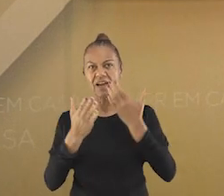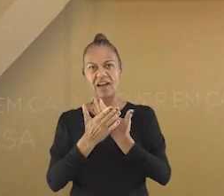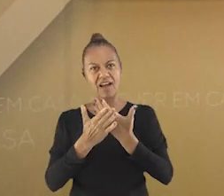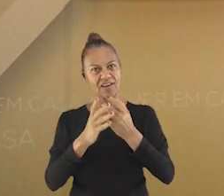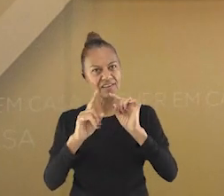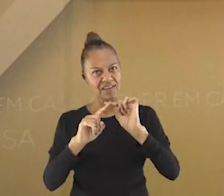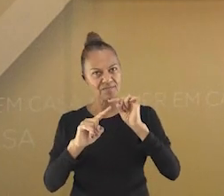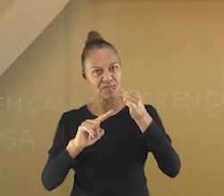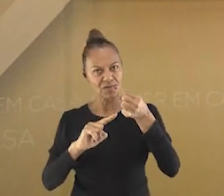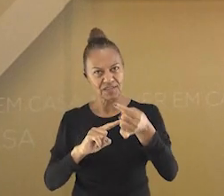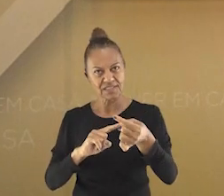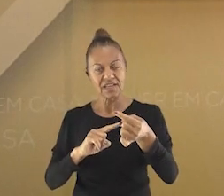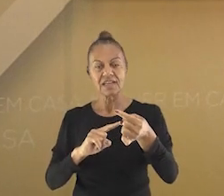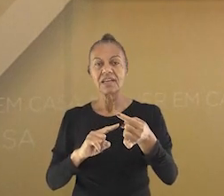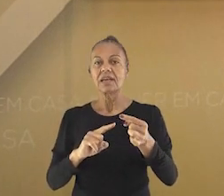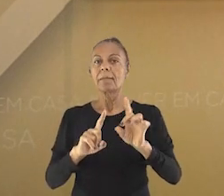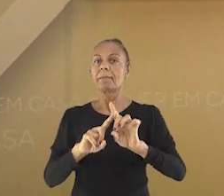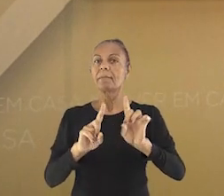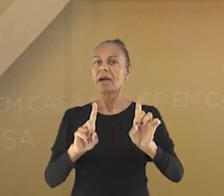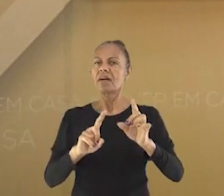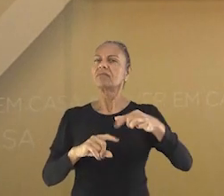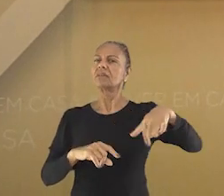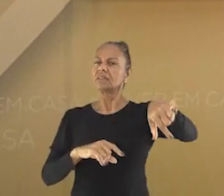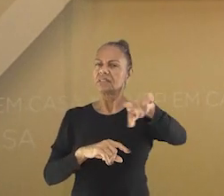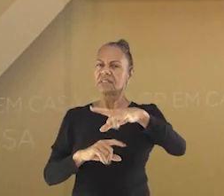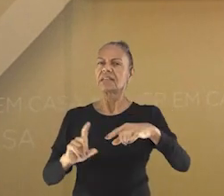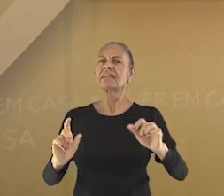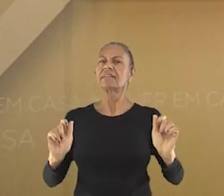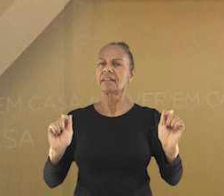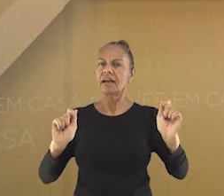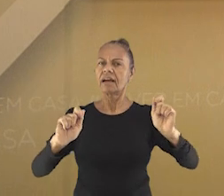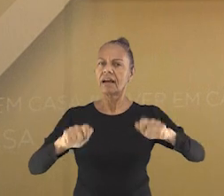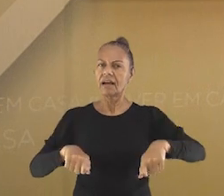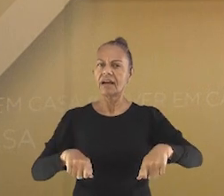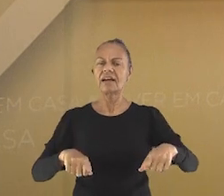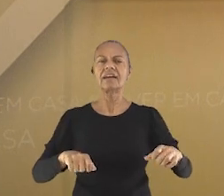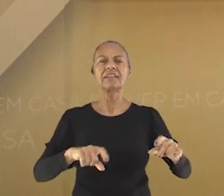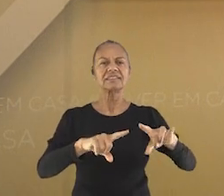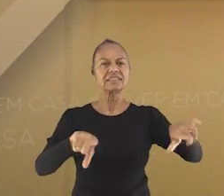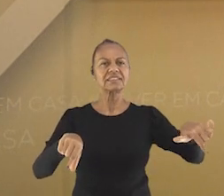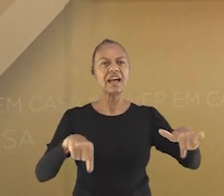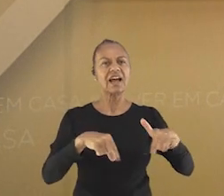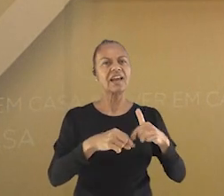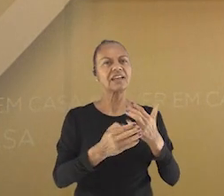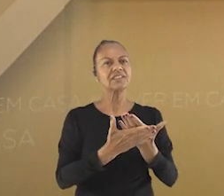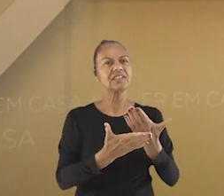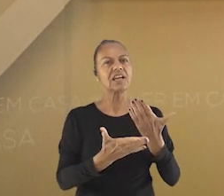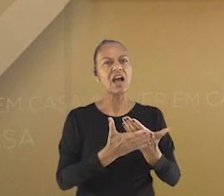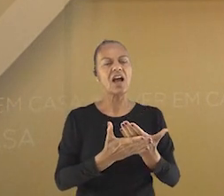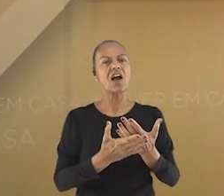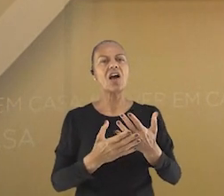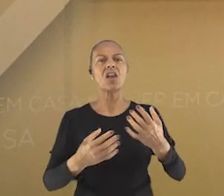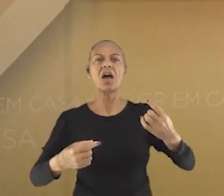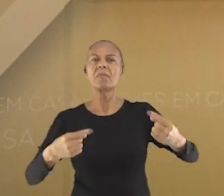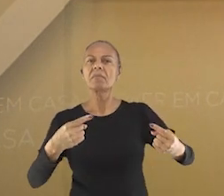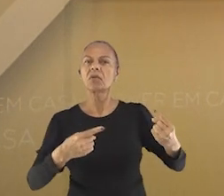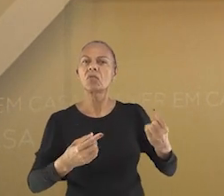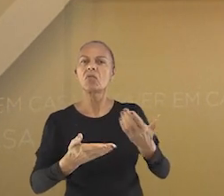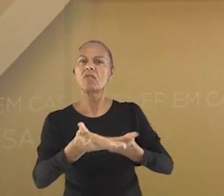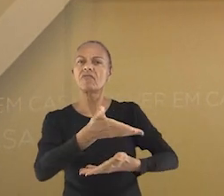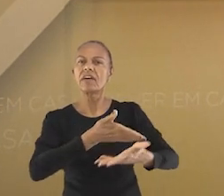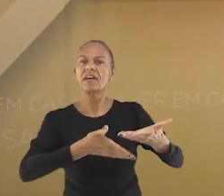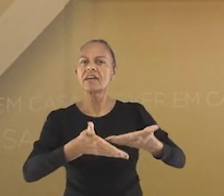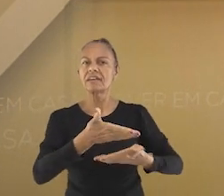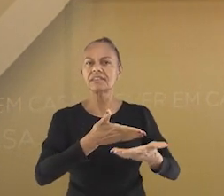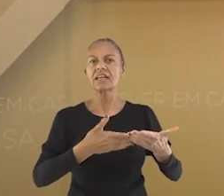aulas. Mas nada te impede de você debater em sala com seus colegas. Interajam